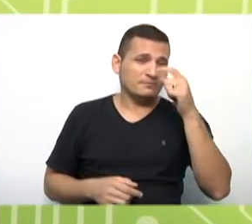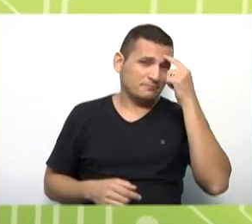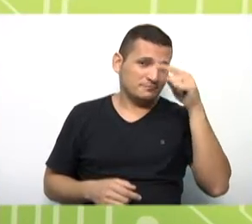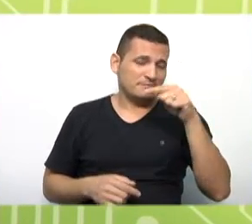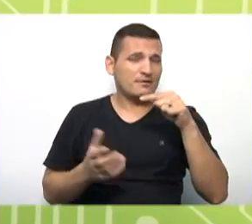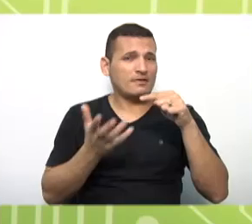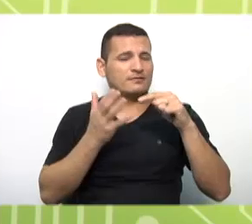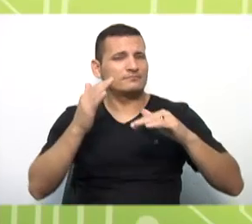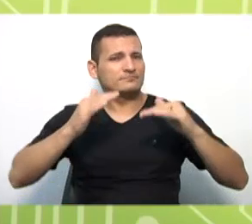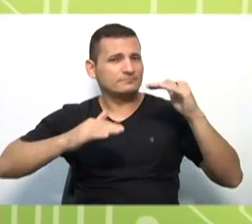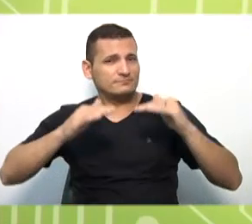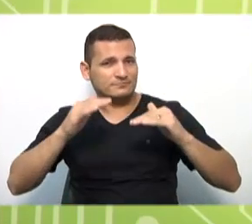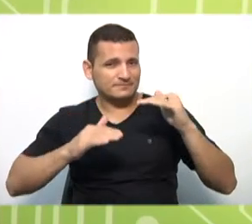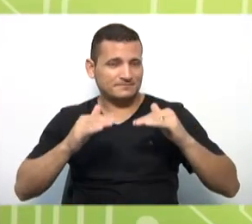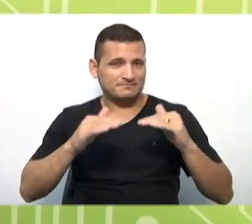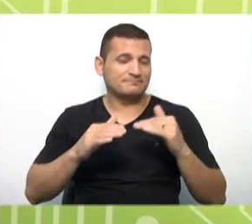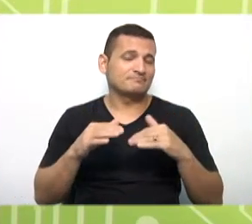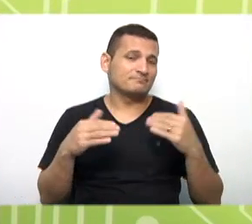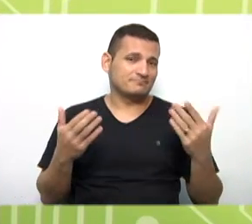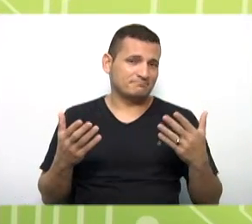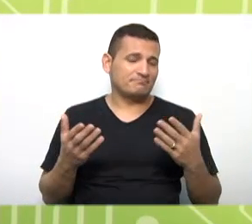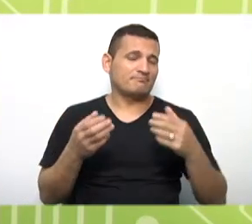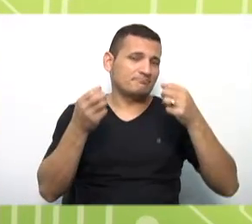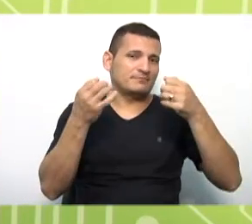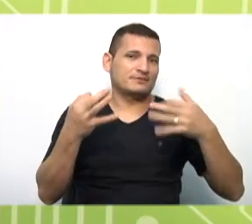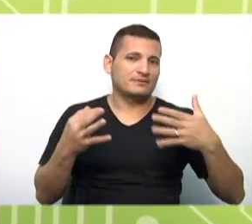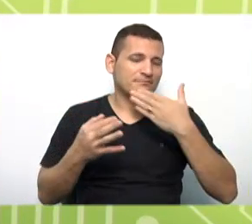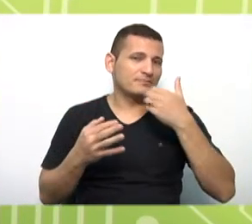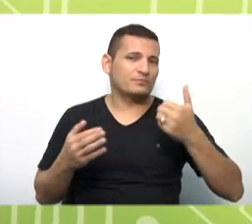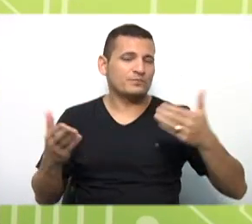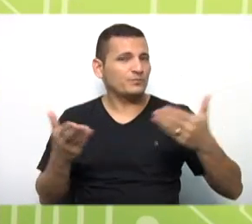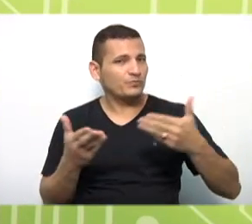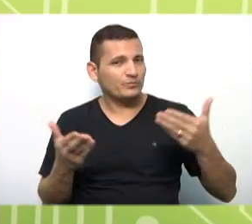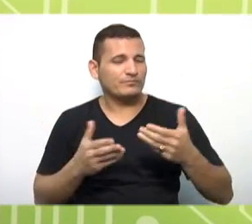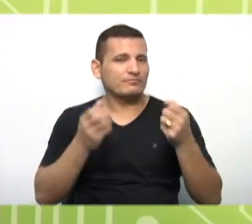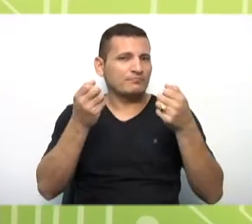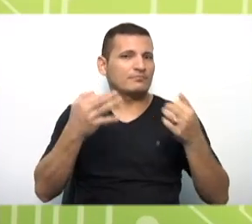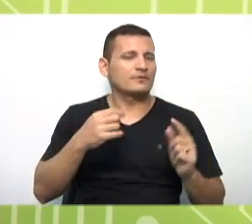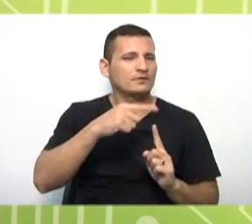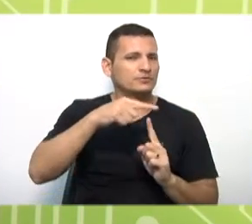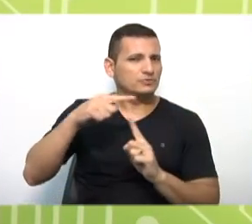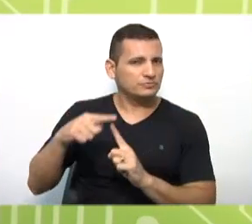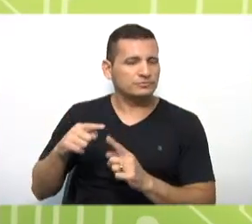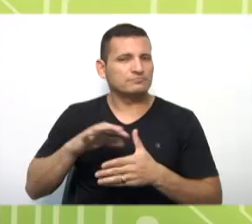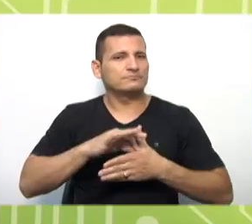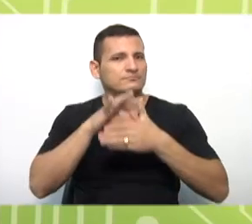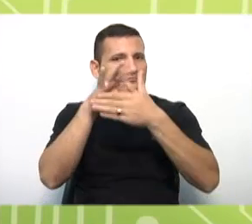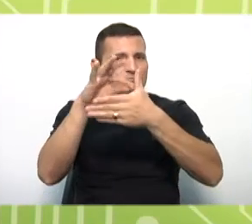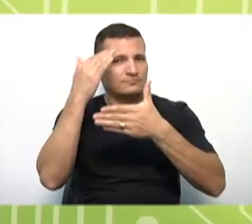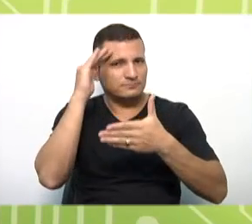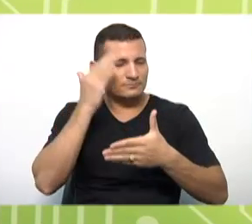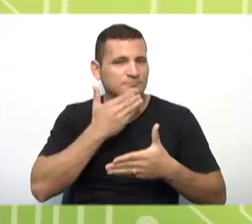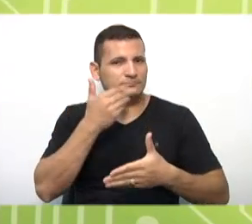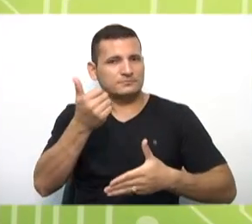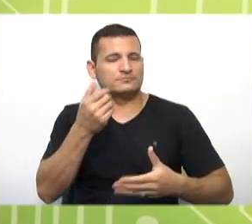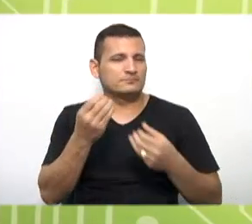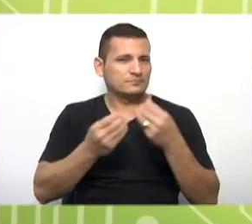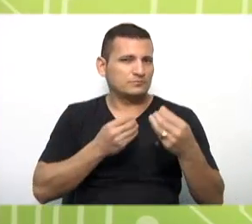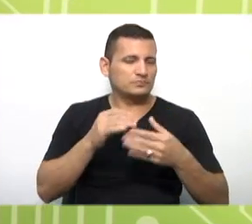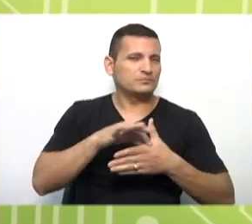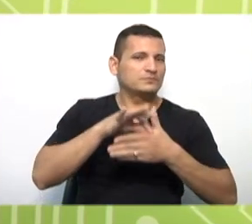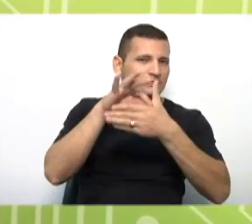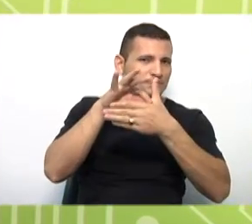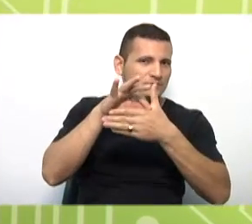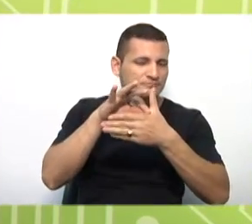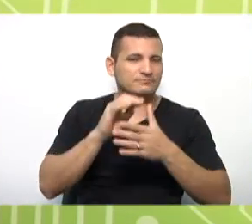equilíbrio. Então nós vamos, para exemplificar melhor isso, nós vamos falar sobre os tipos de liderança, para a gente entender melhor como líder.